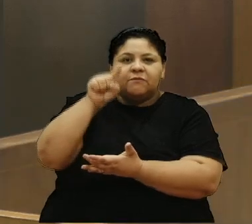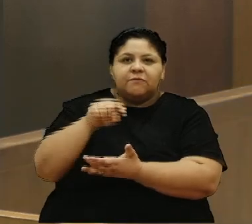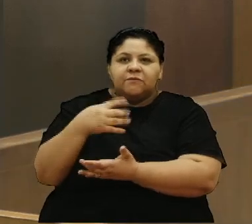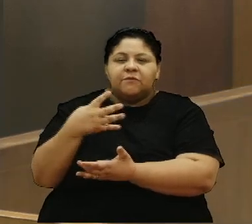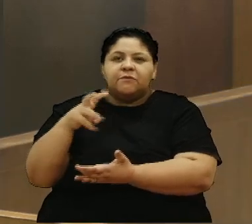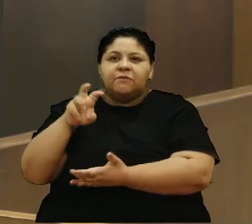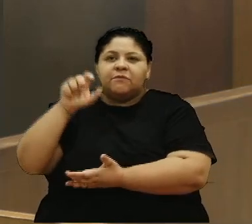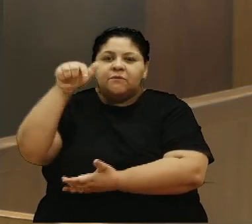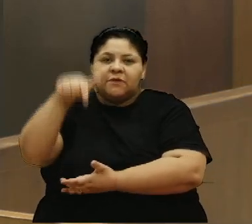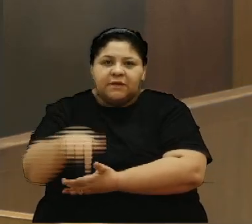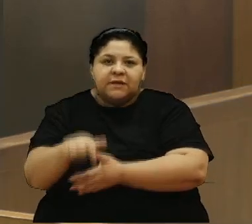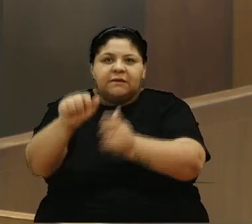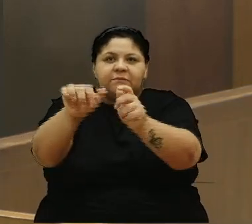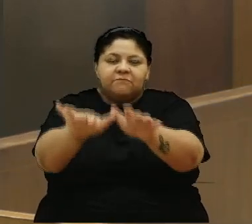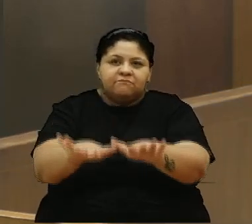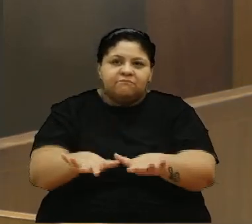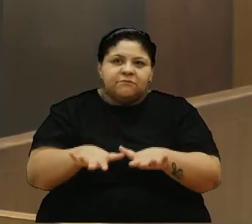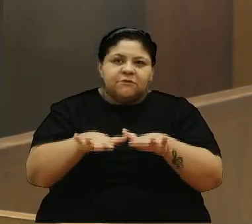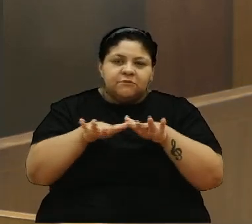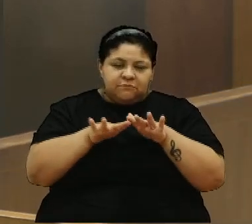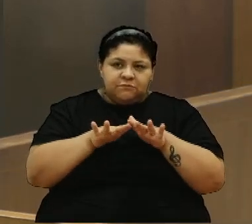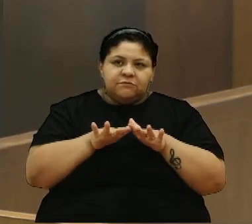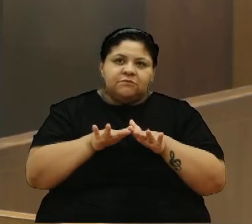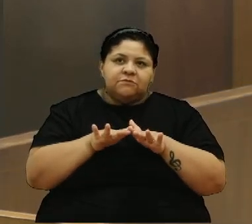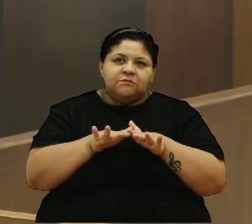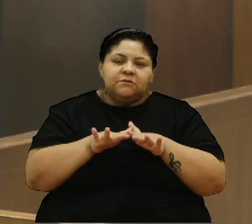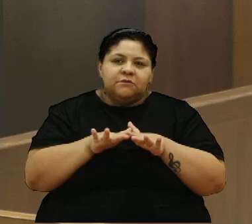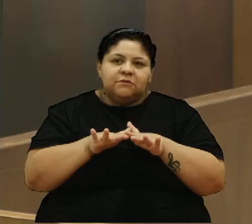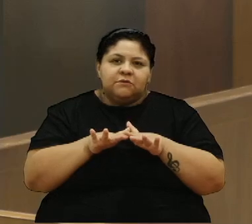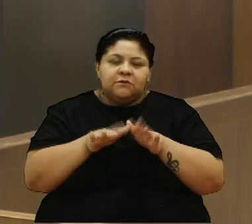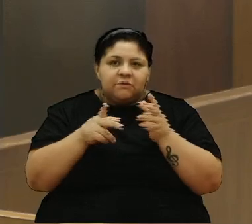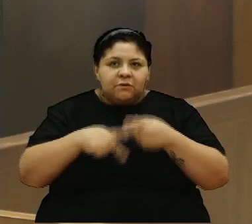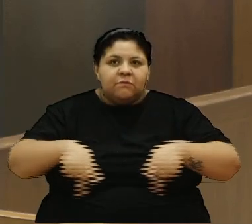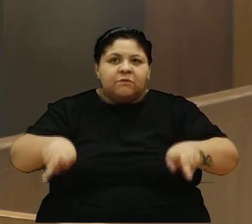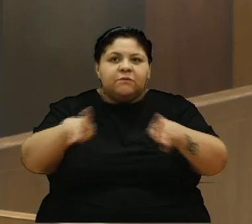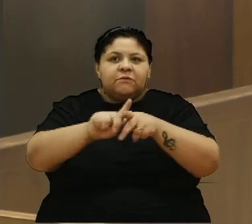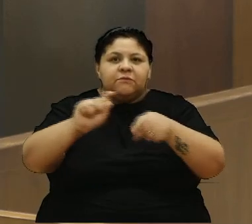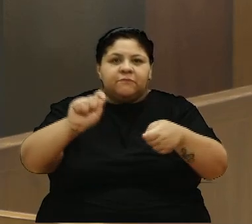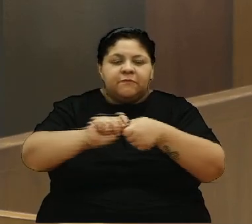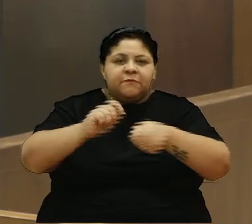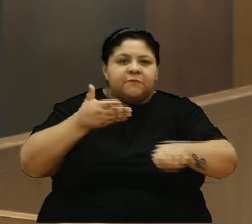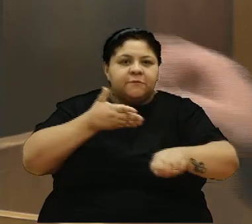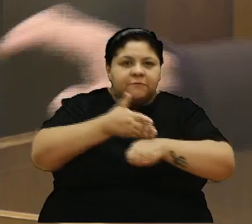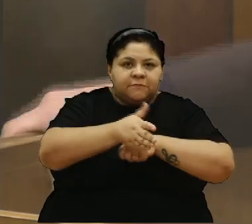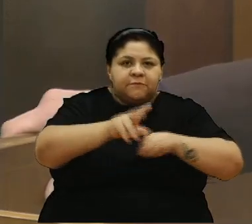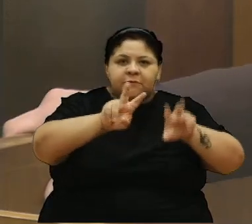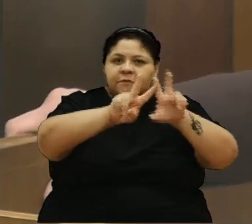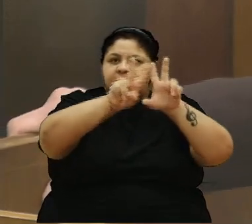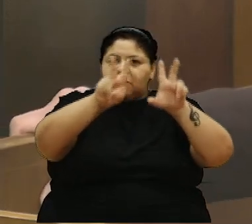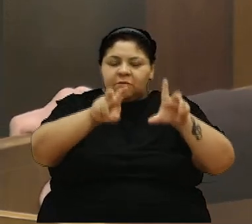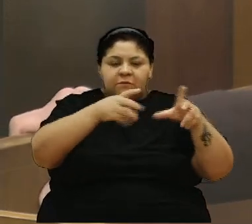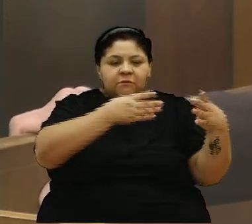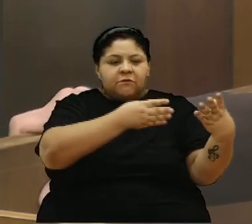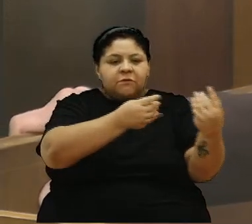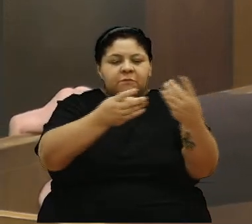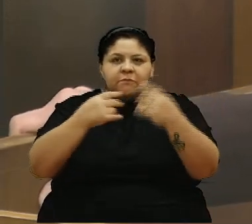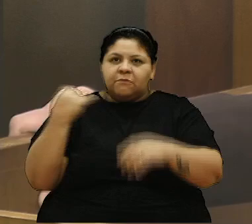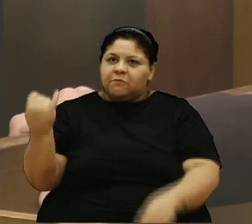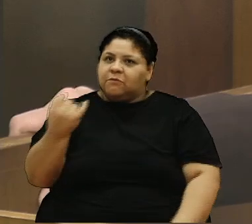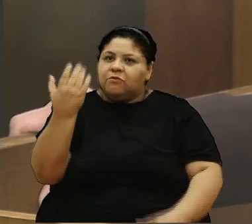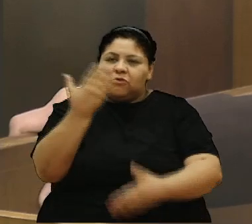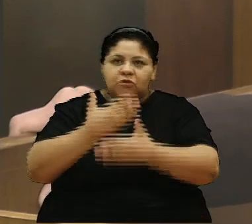18h45, aqui nesse plenário, para que a população se faça presente. É um tema de muita importância,